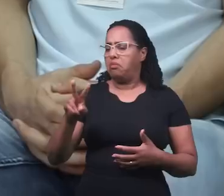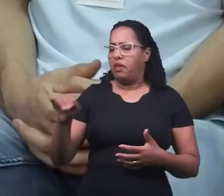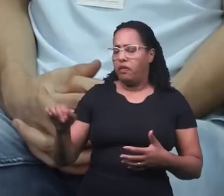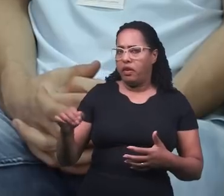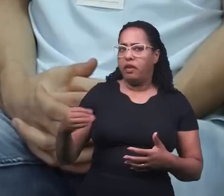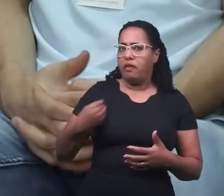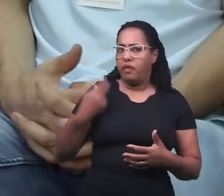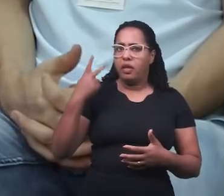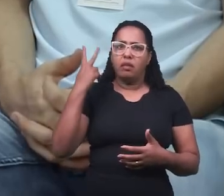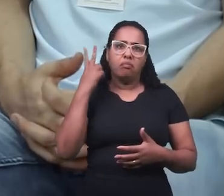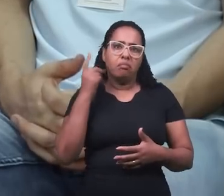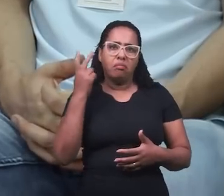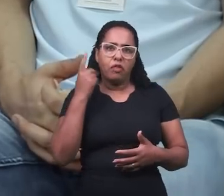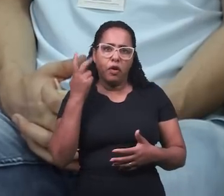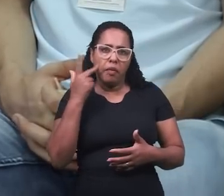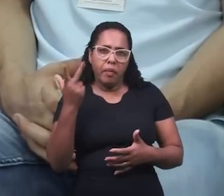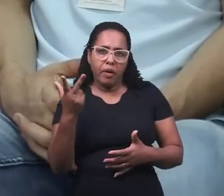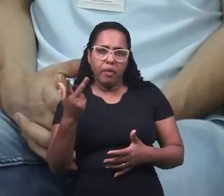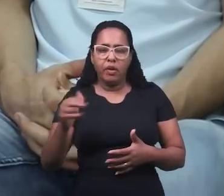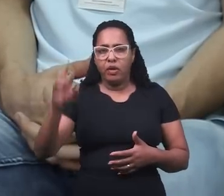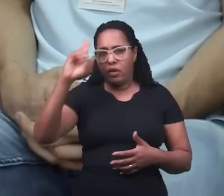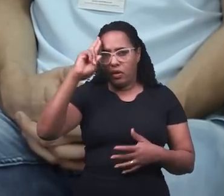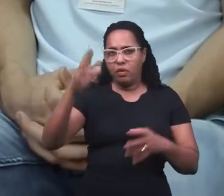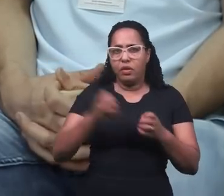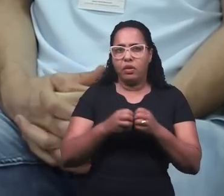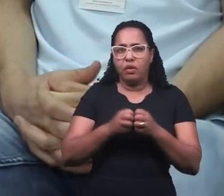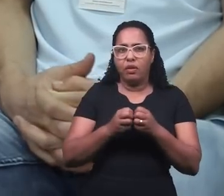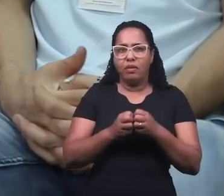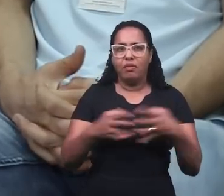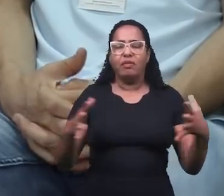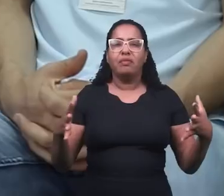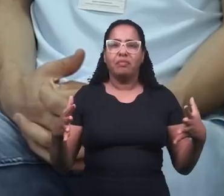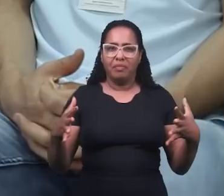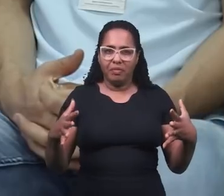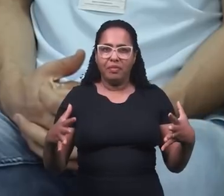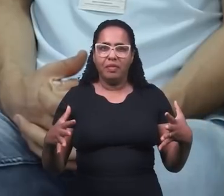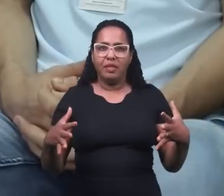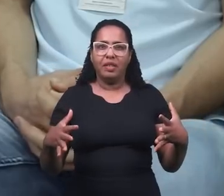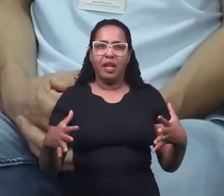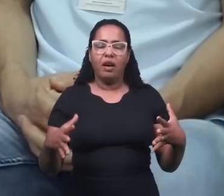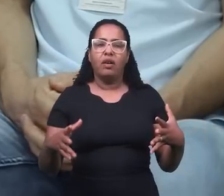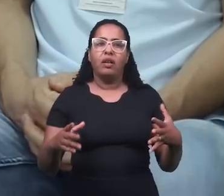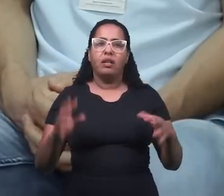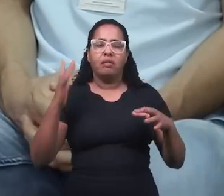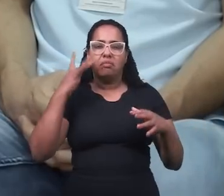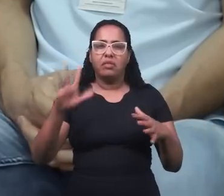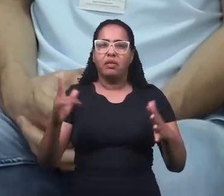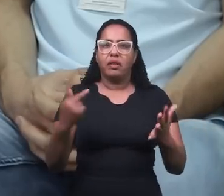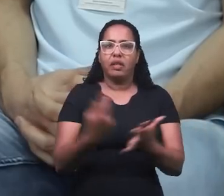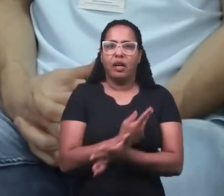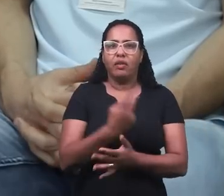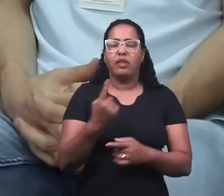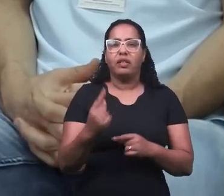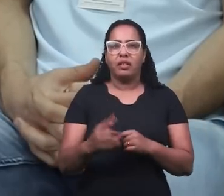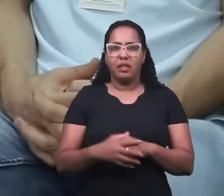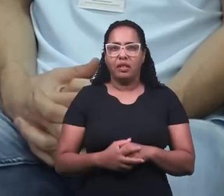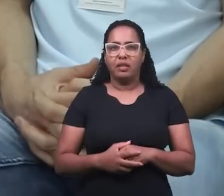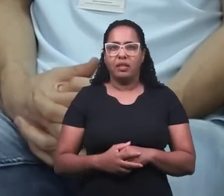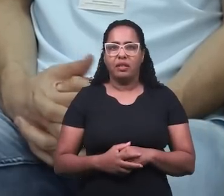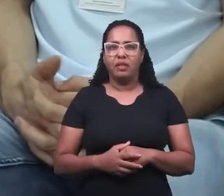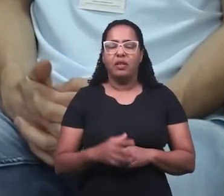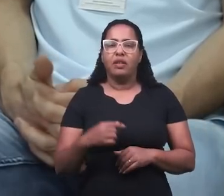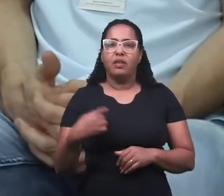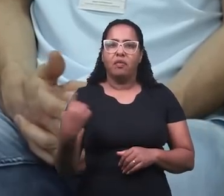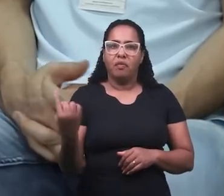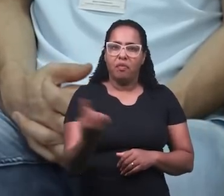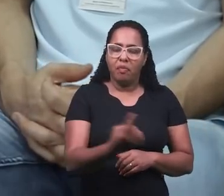vai ter uma vida normal e, né, o Senhor operou um milagre. Eles não entendem, né, o que foi que aconteceu, mas